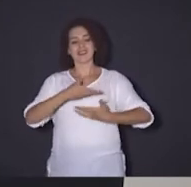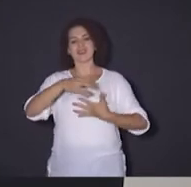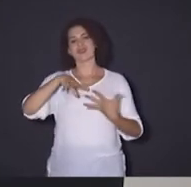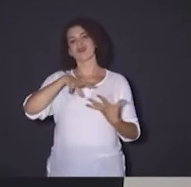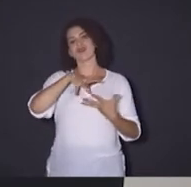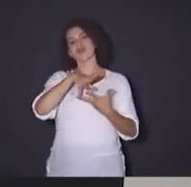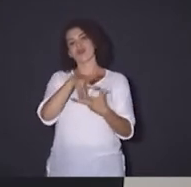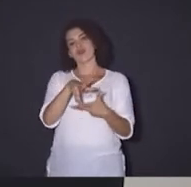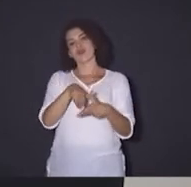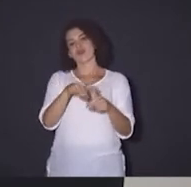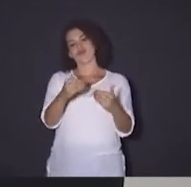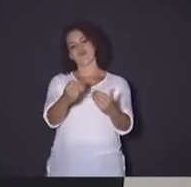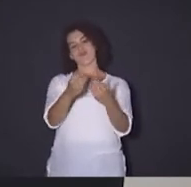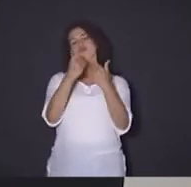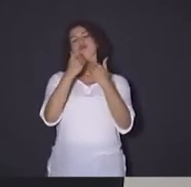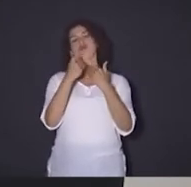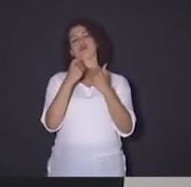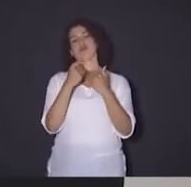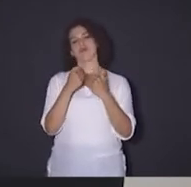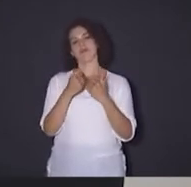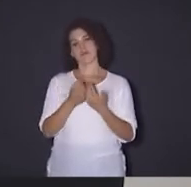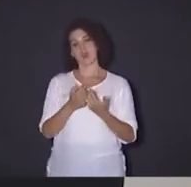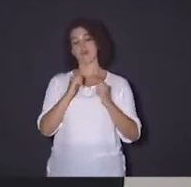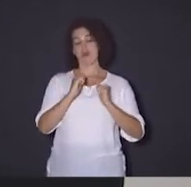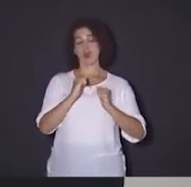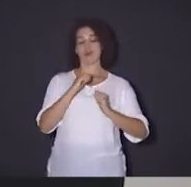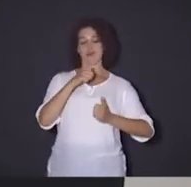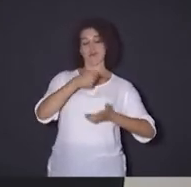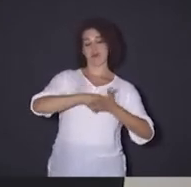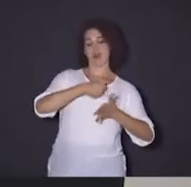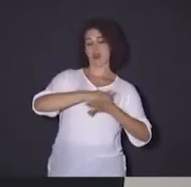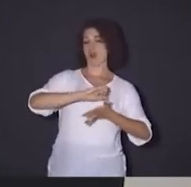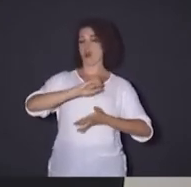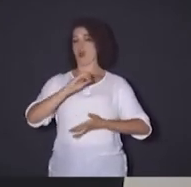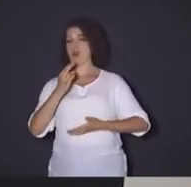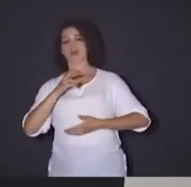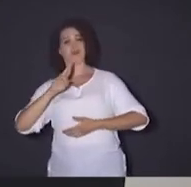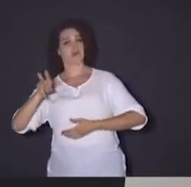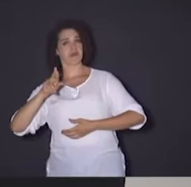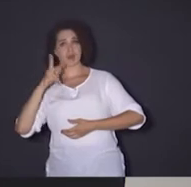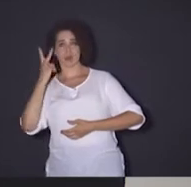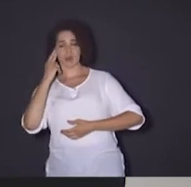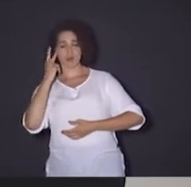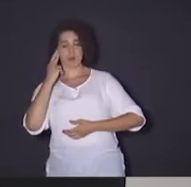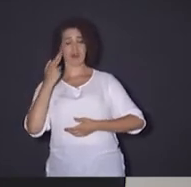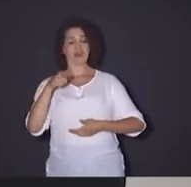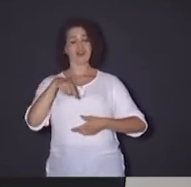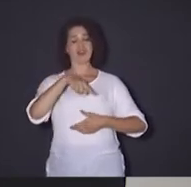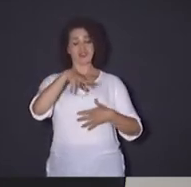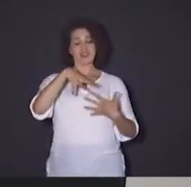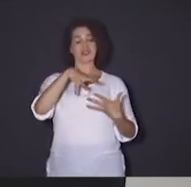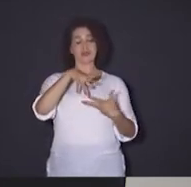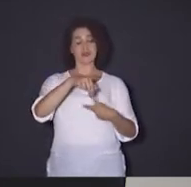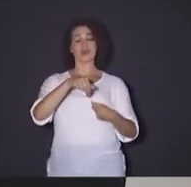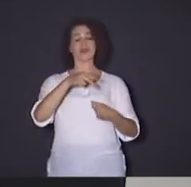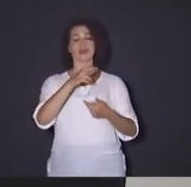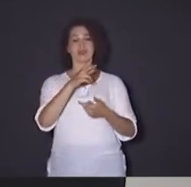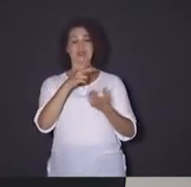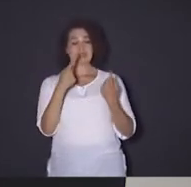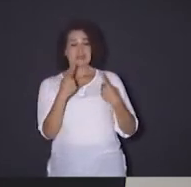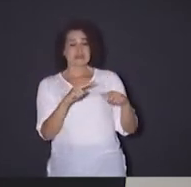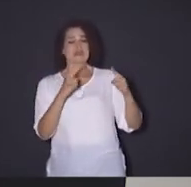hostil sejam elas militantes ou não então esse mundo chiu tem tratado de nos matar a